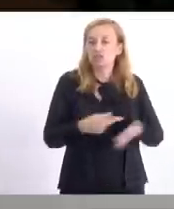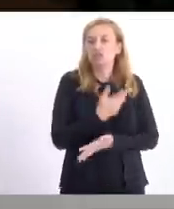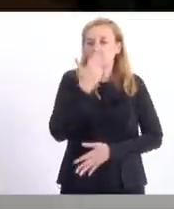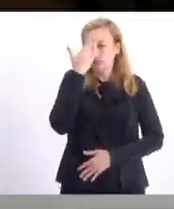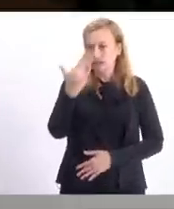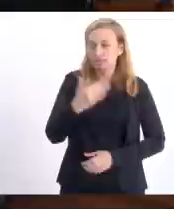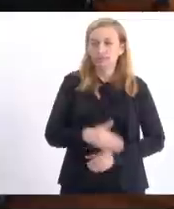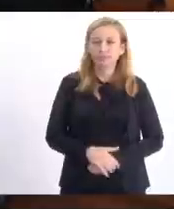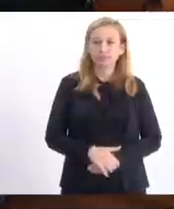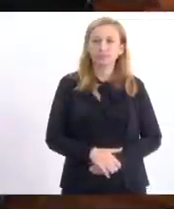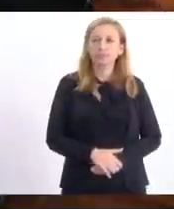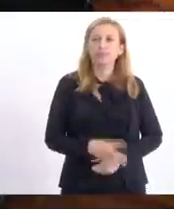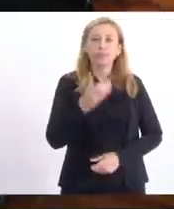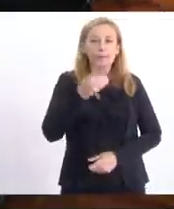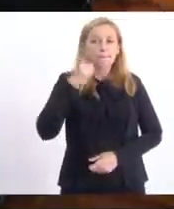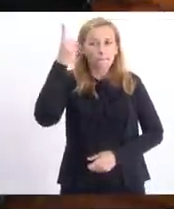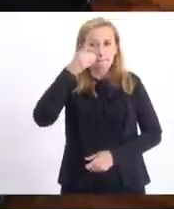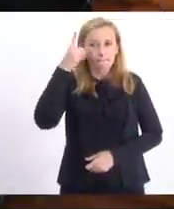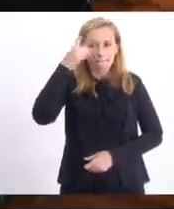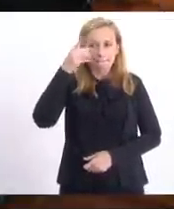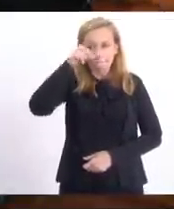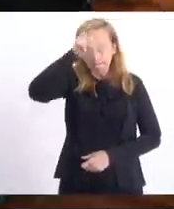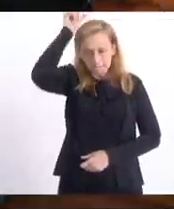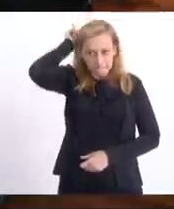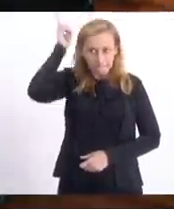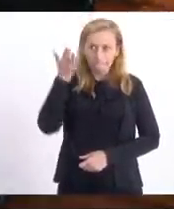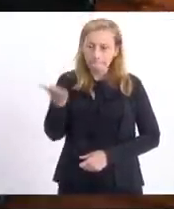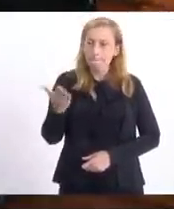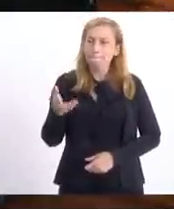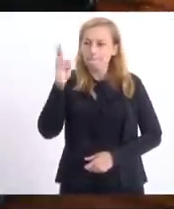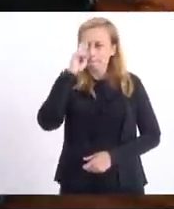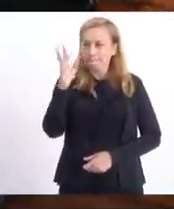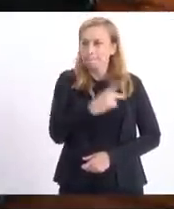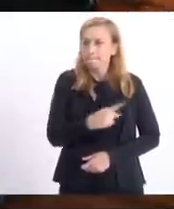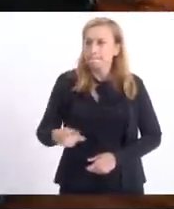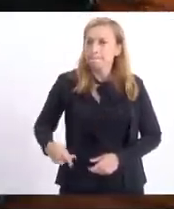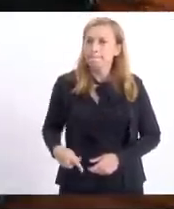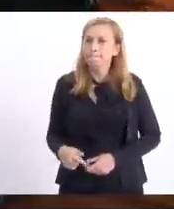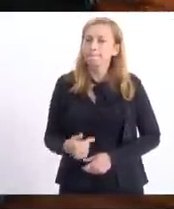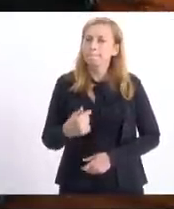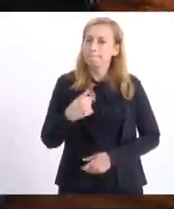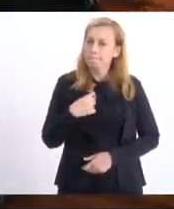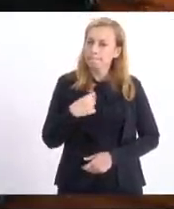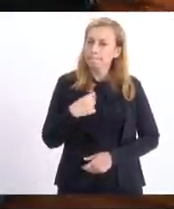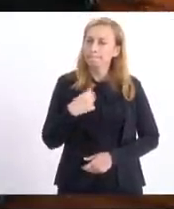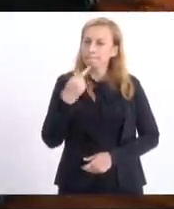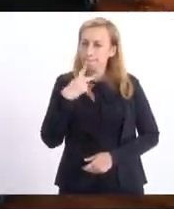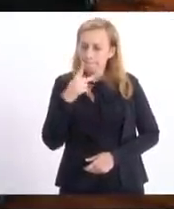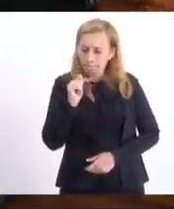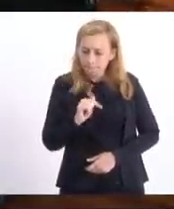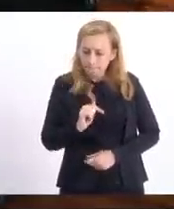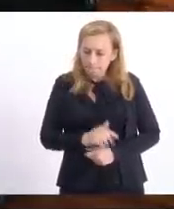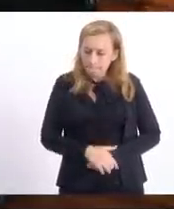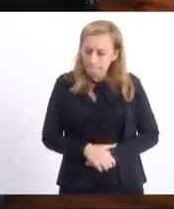Obrigada. Deputado Luiz Paulo, por favor. Senhor presidente, eu vou tentar aqui